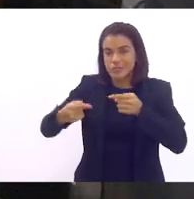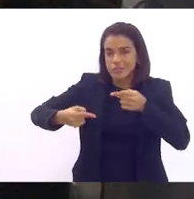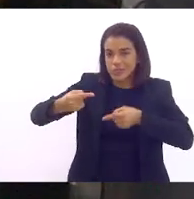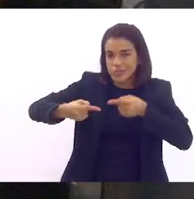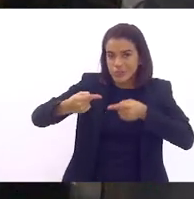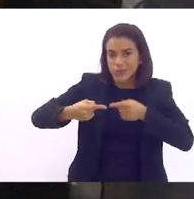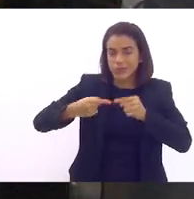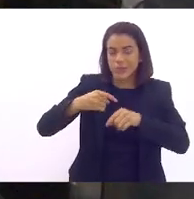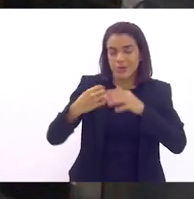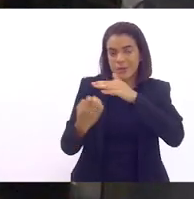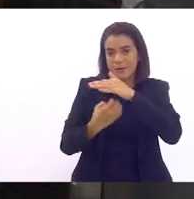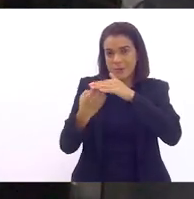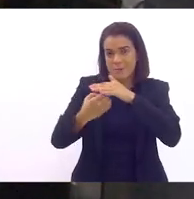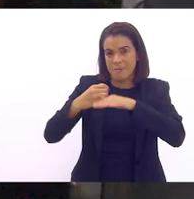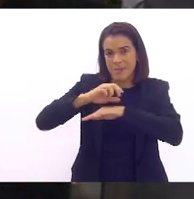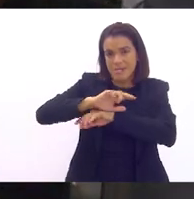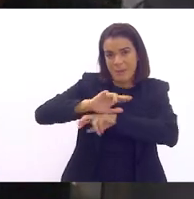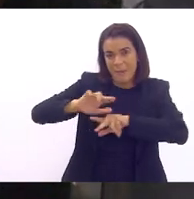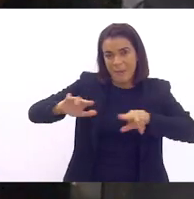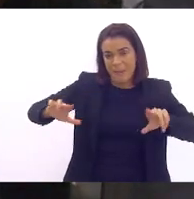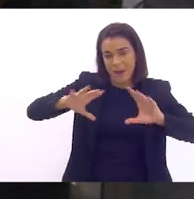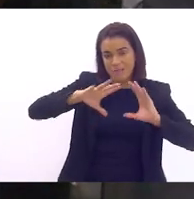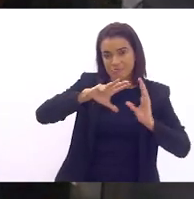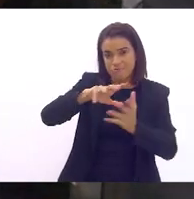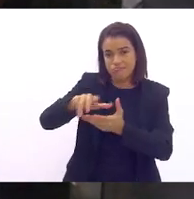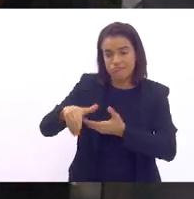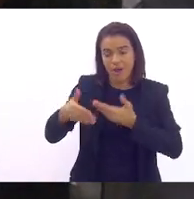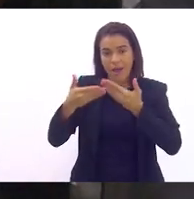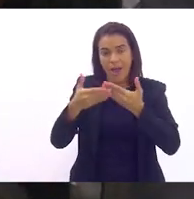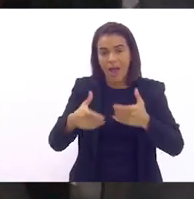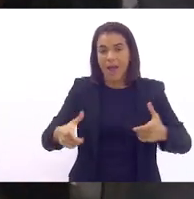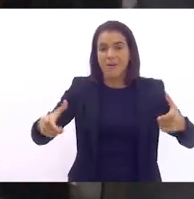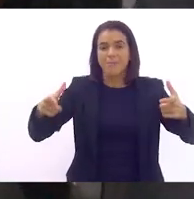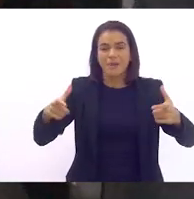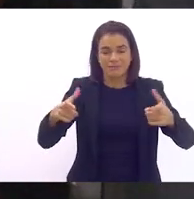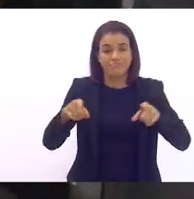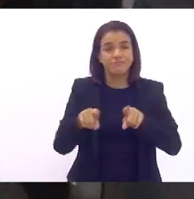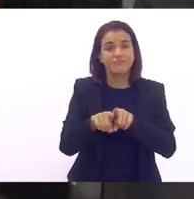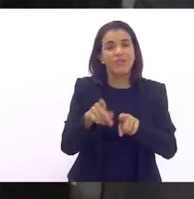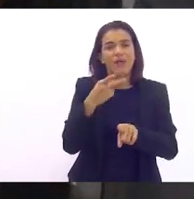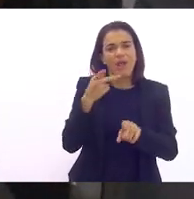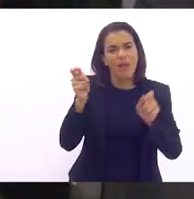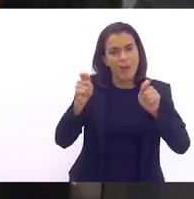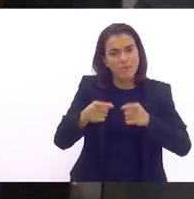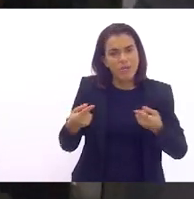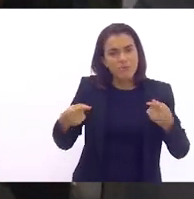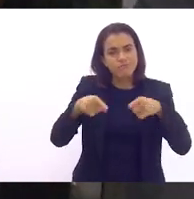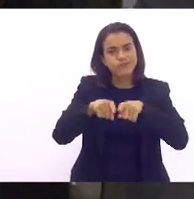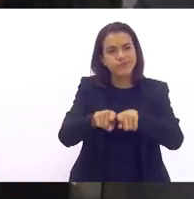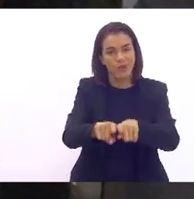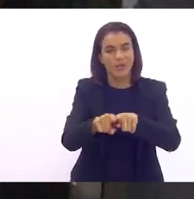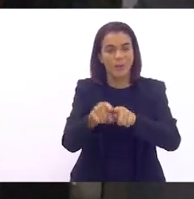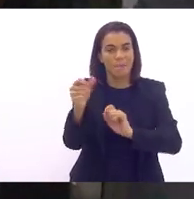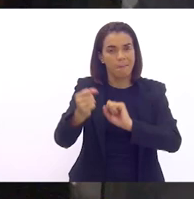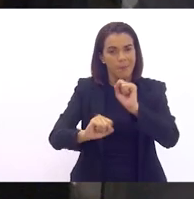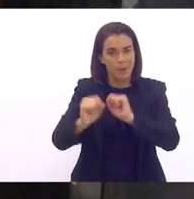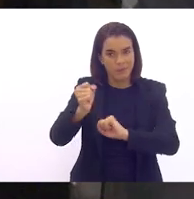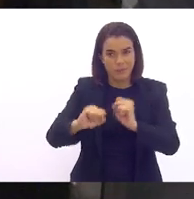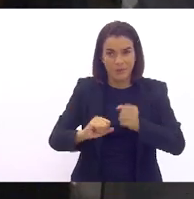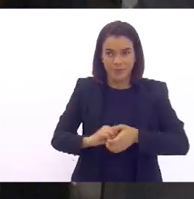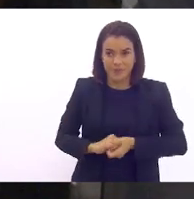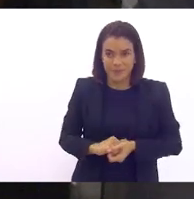multinacionais a permanência ampliação deles mostrando que é possível fazer um Hub de produção aqui